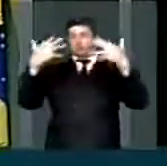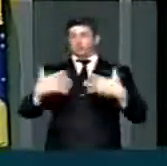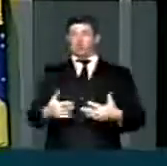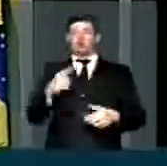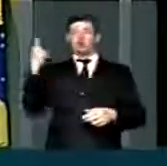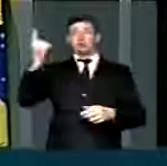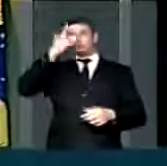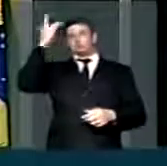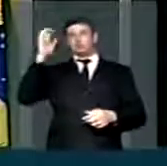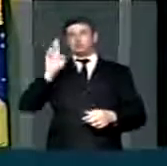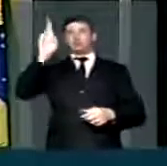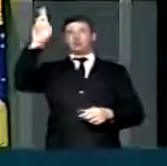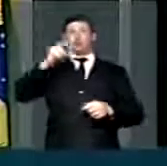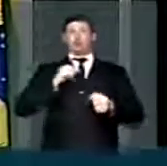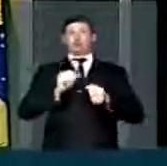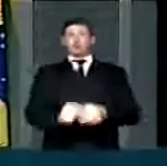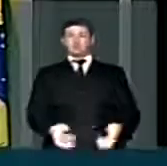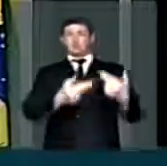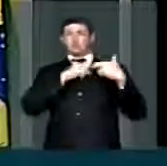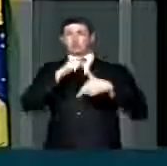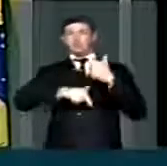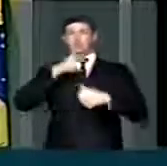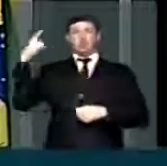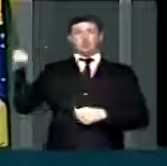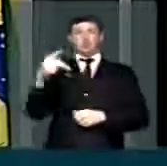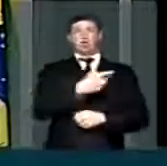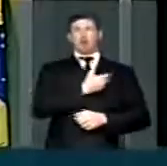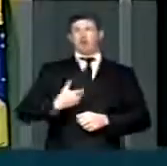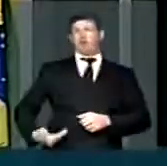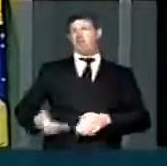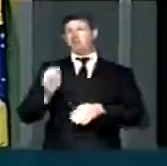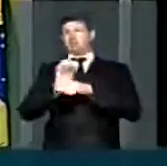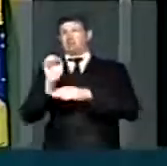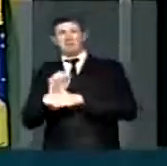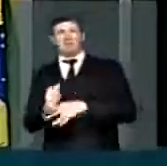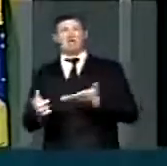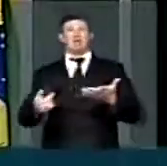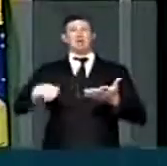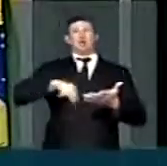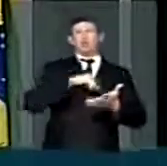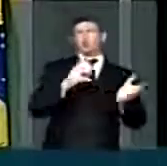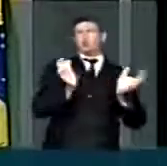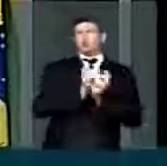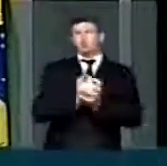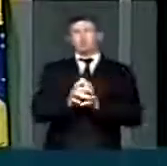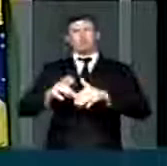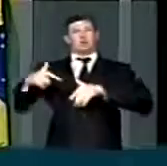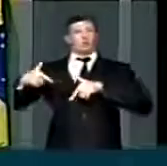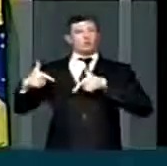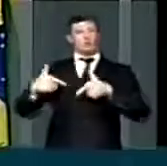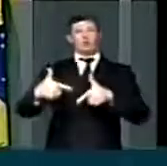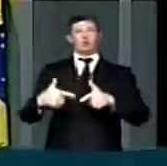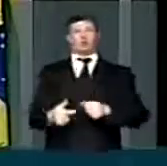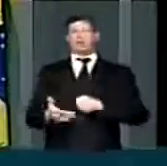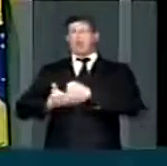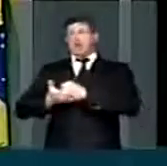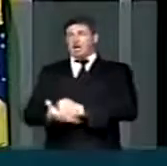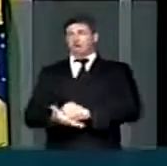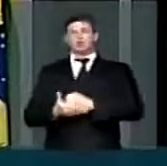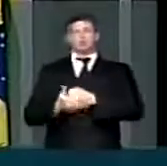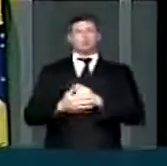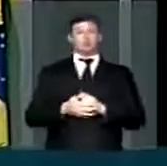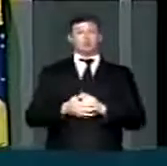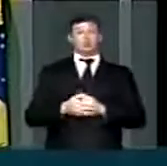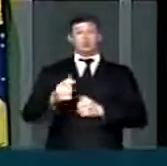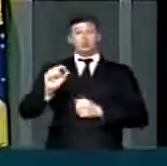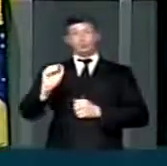as autoridades estão fazendo o seu papel, todas, o governo do Estado, a nossa bancada mobilizada, ajudando naquilo, eu me